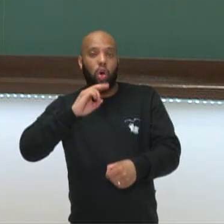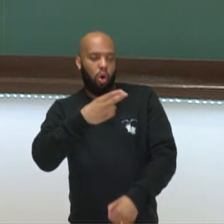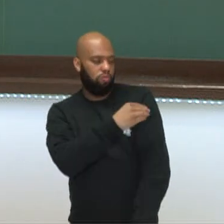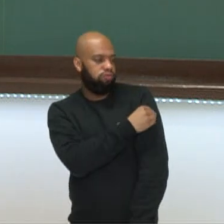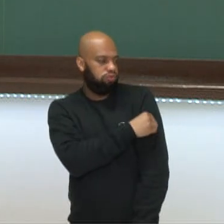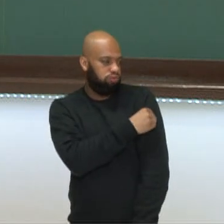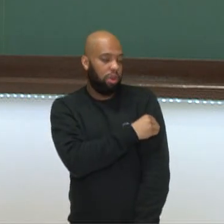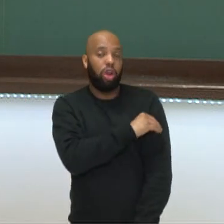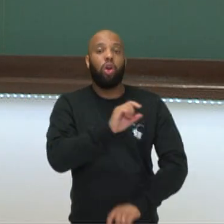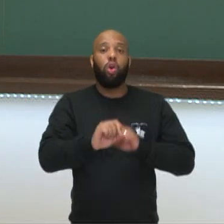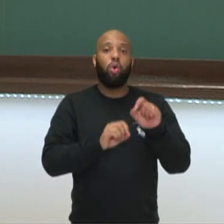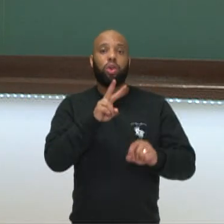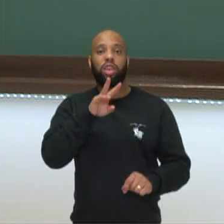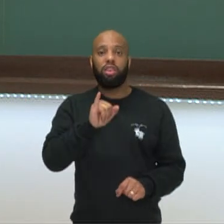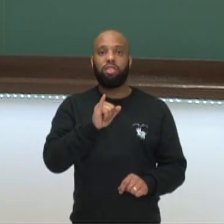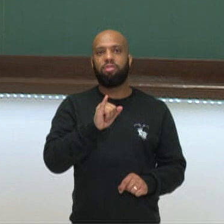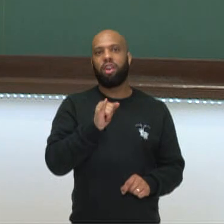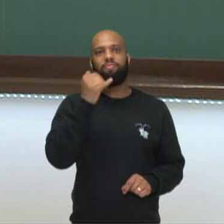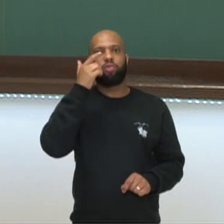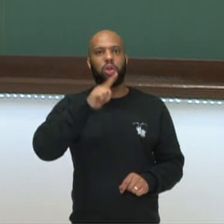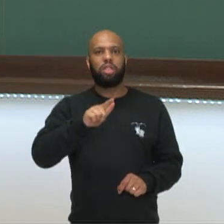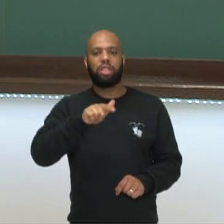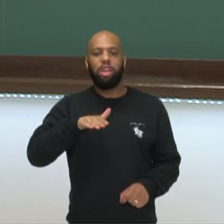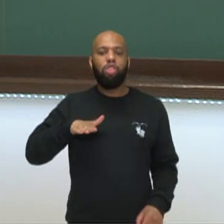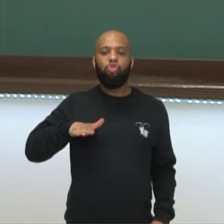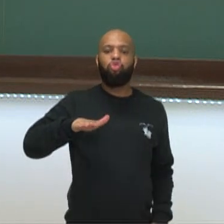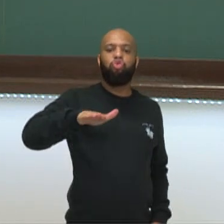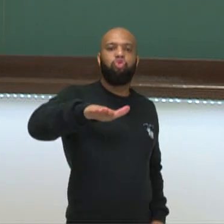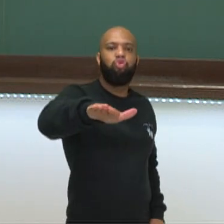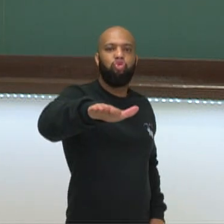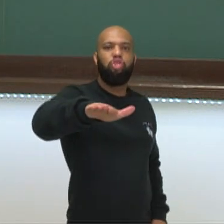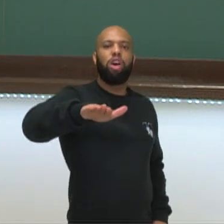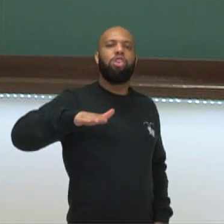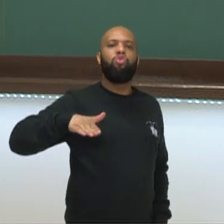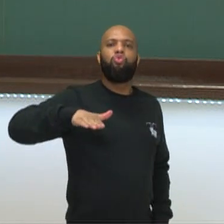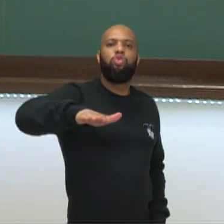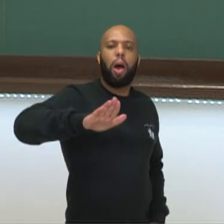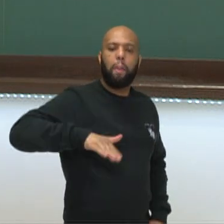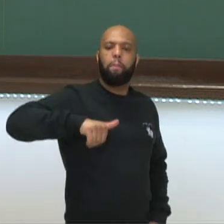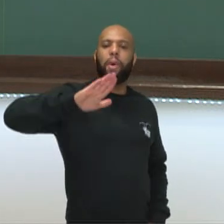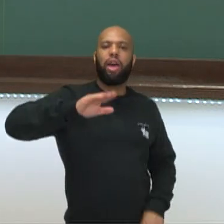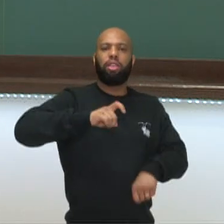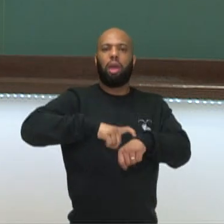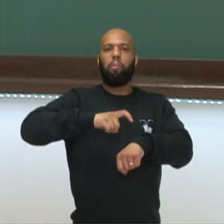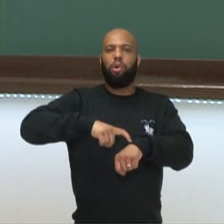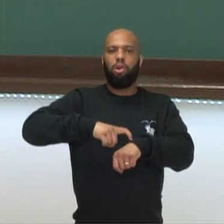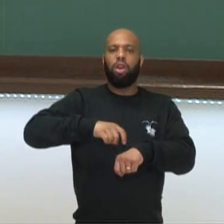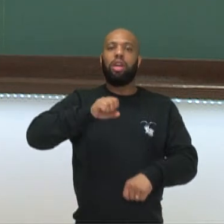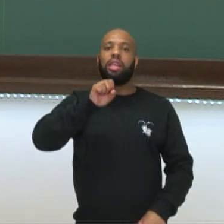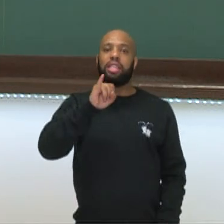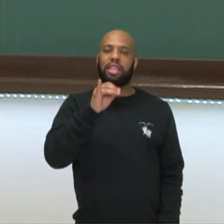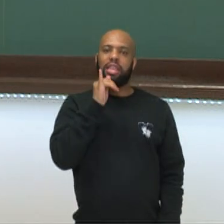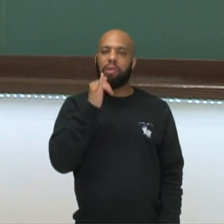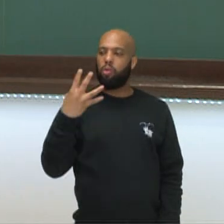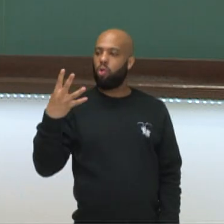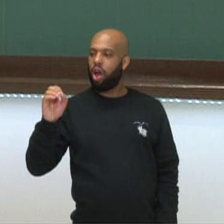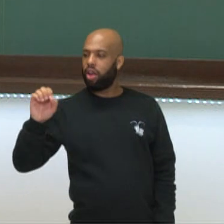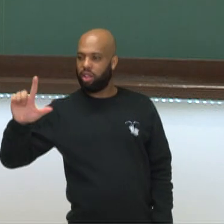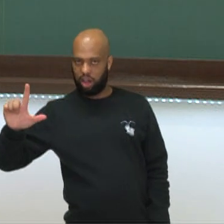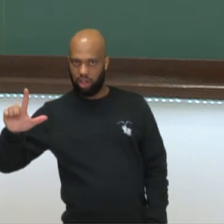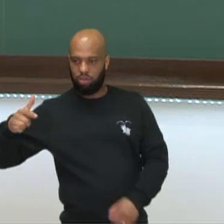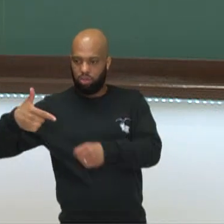vai render mais. Se você colocar 40 litros de gasolina no seu automóvel e 40 litros de etanol no